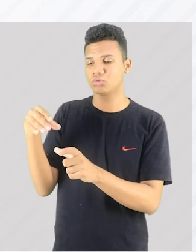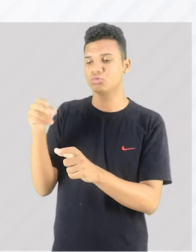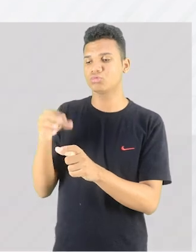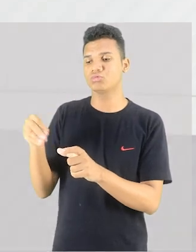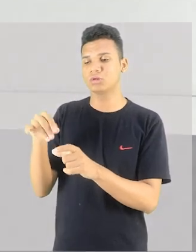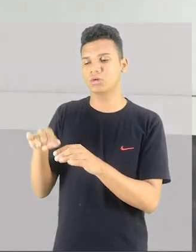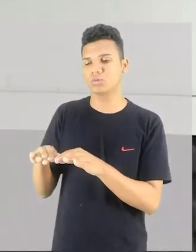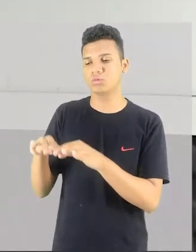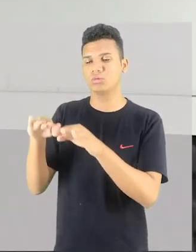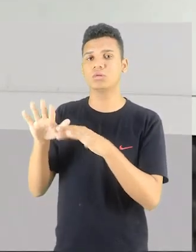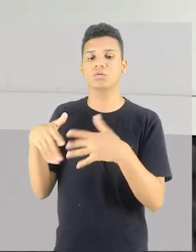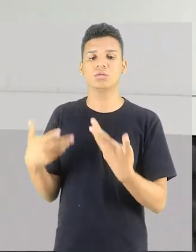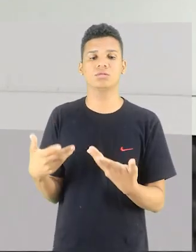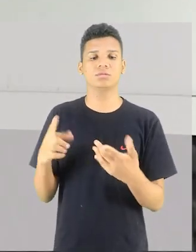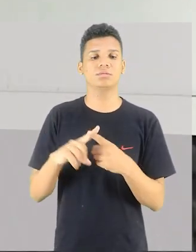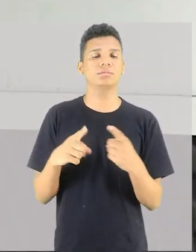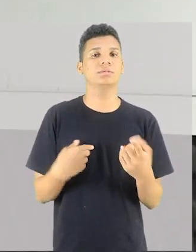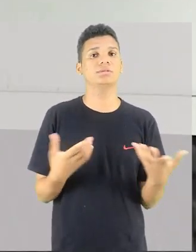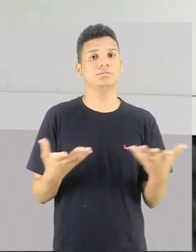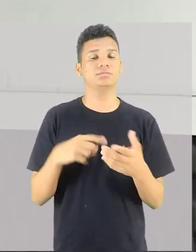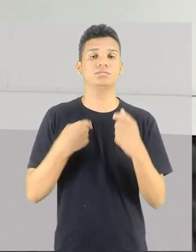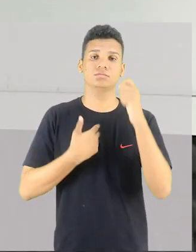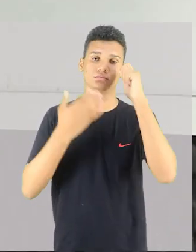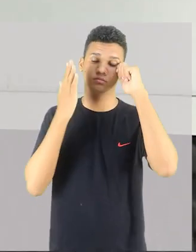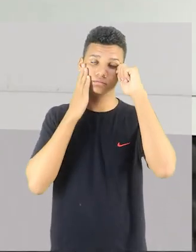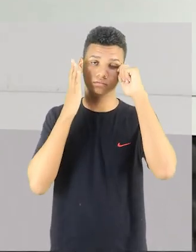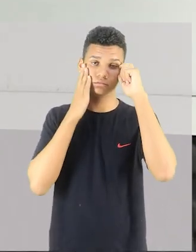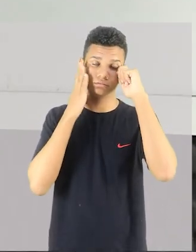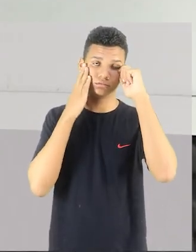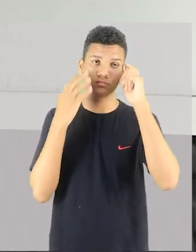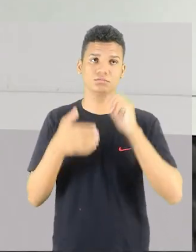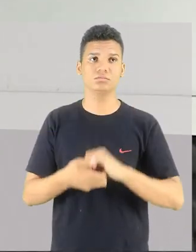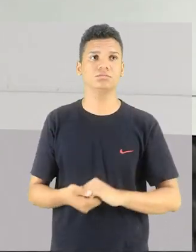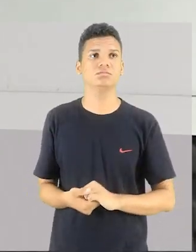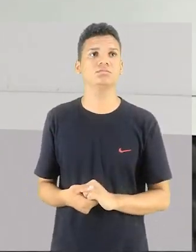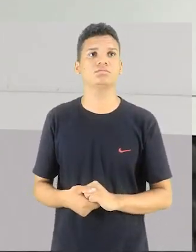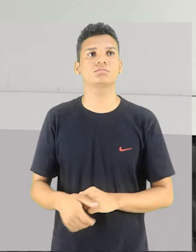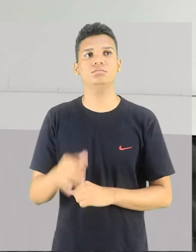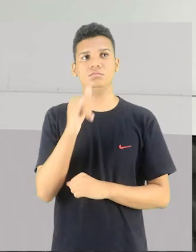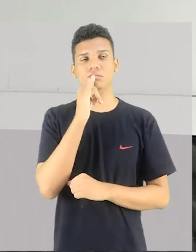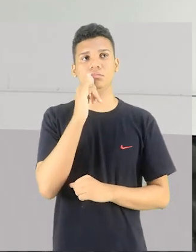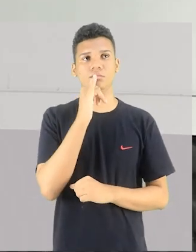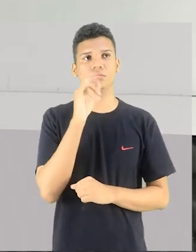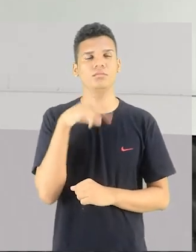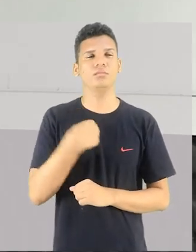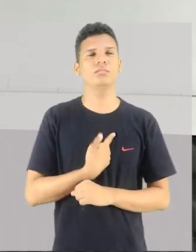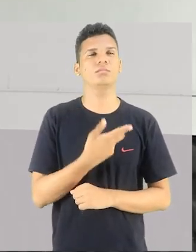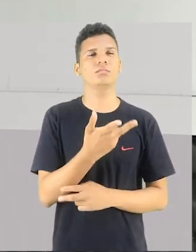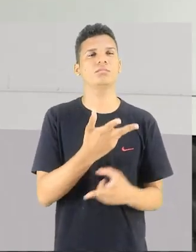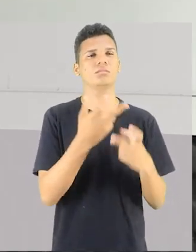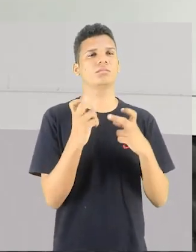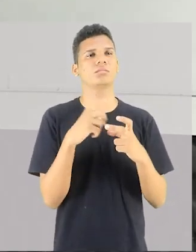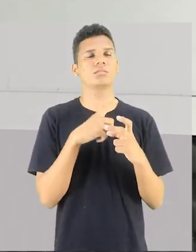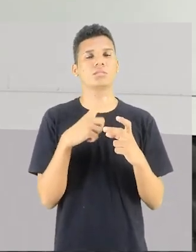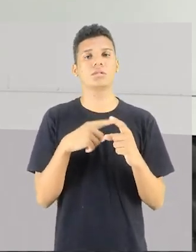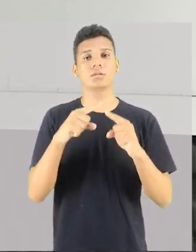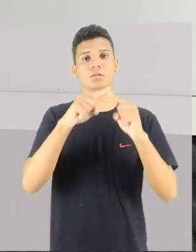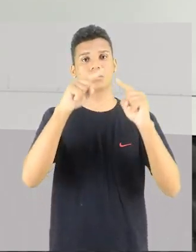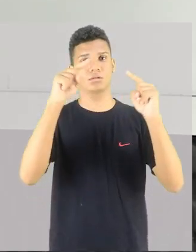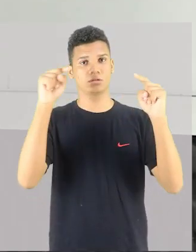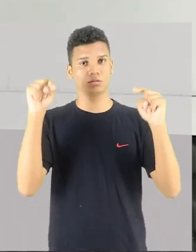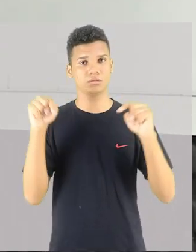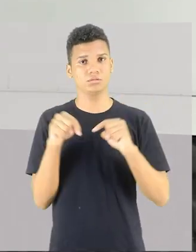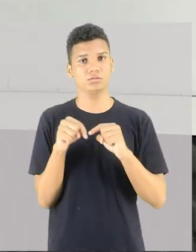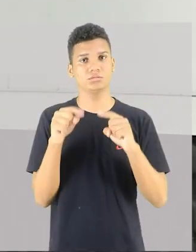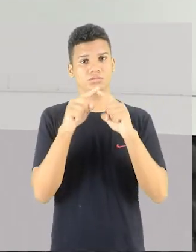opções turma vamos compreender né então você tem aqui um quadrado né inscrito numa circunferência